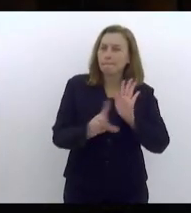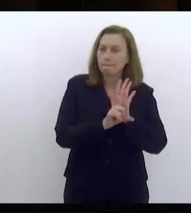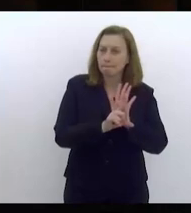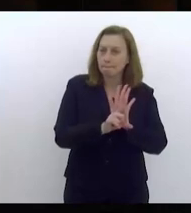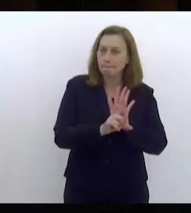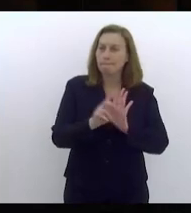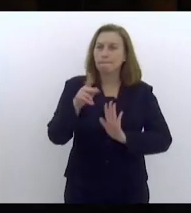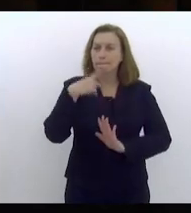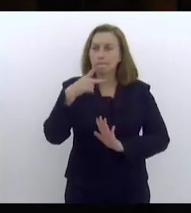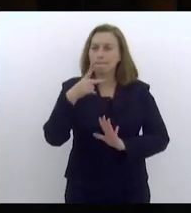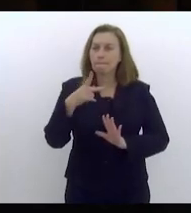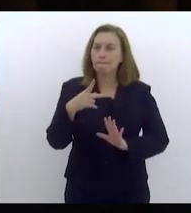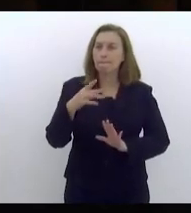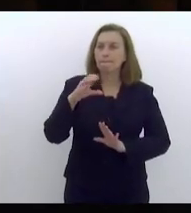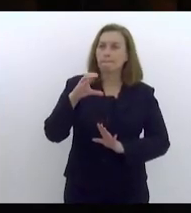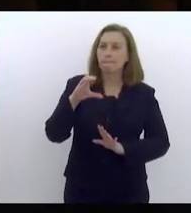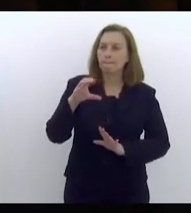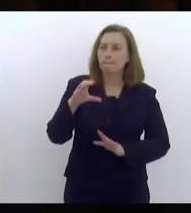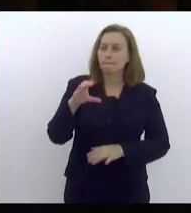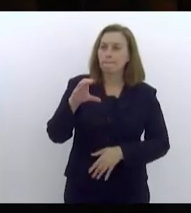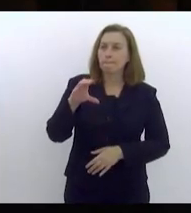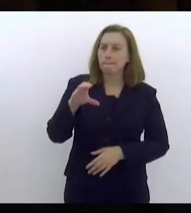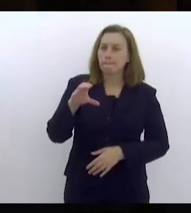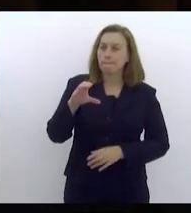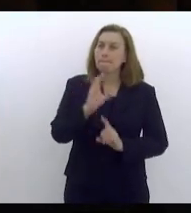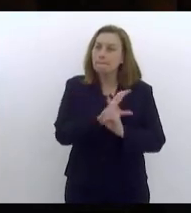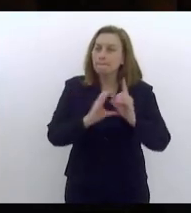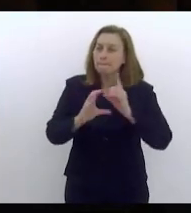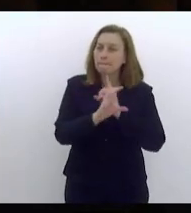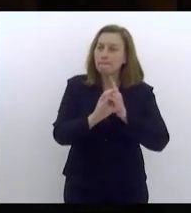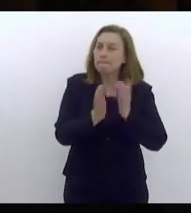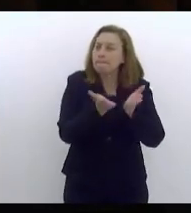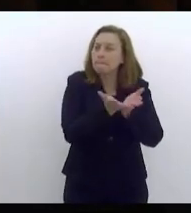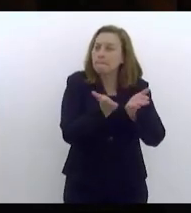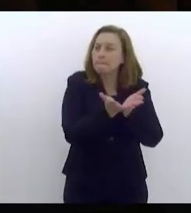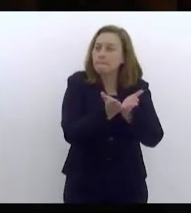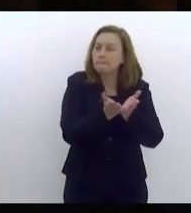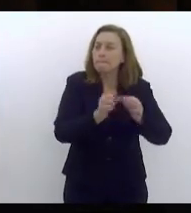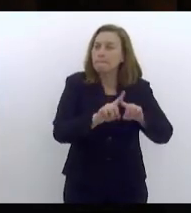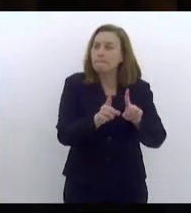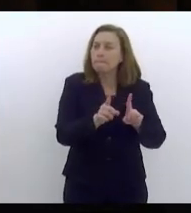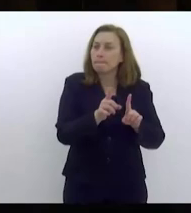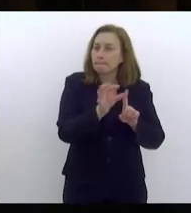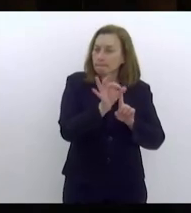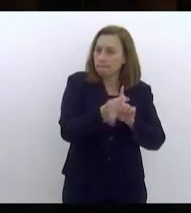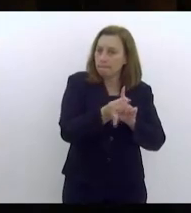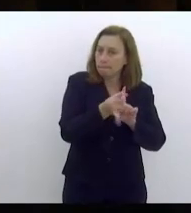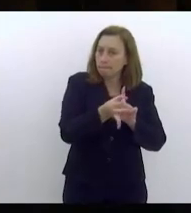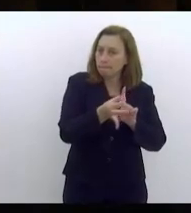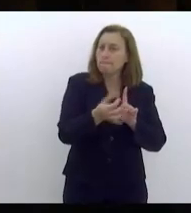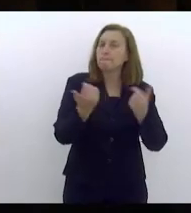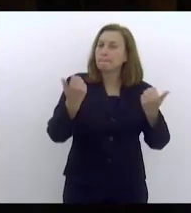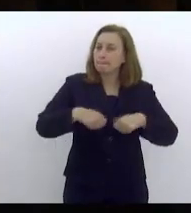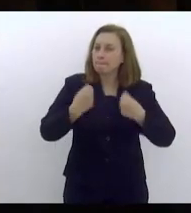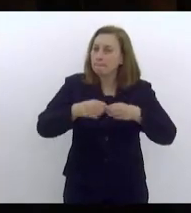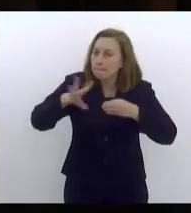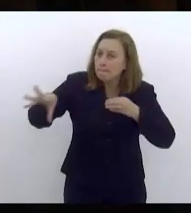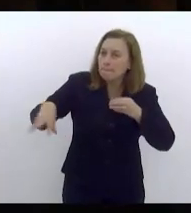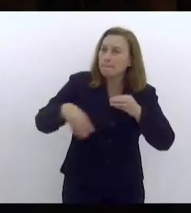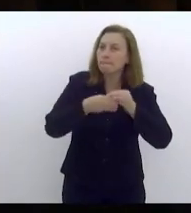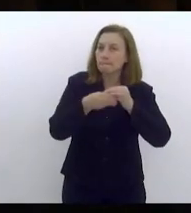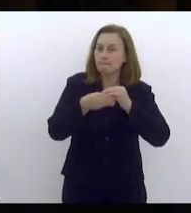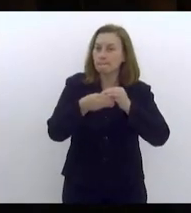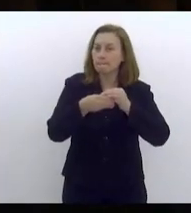ela fala de cultos evangélicos e outros credos, mas evidentemente precisamos colocar